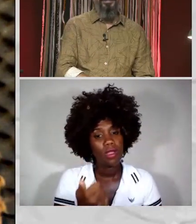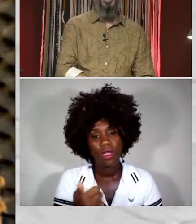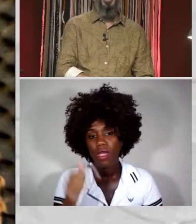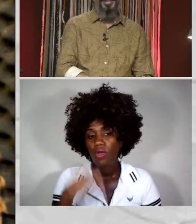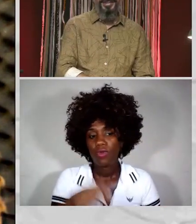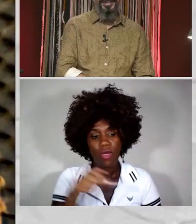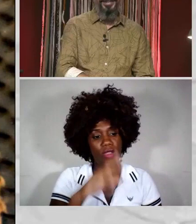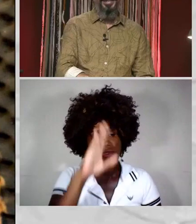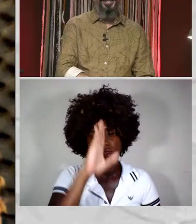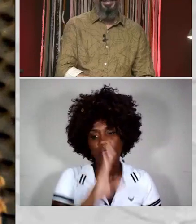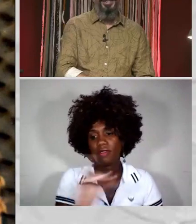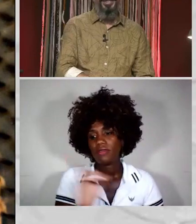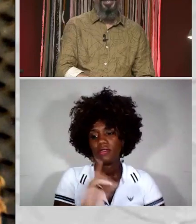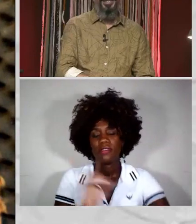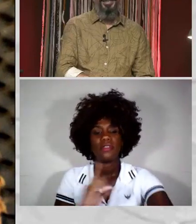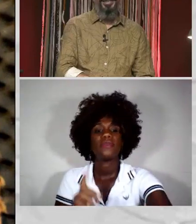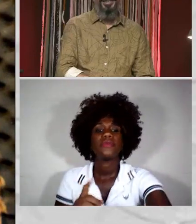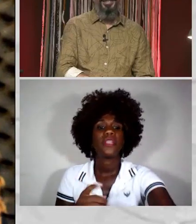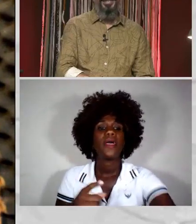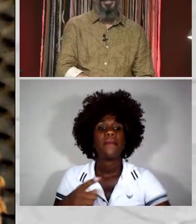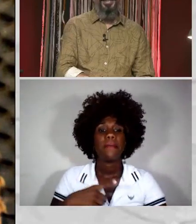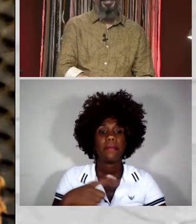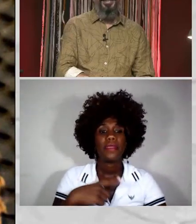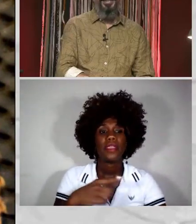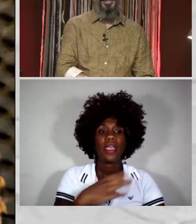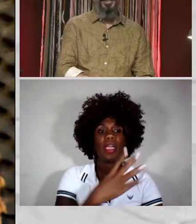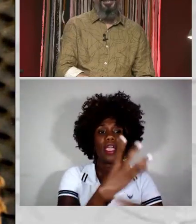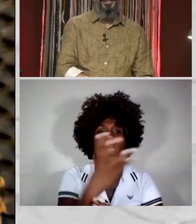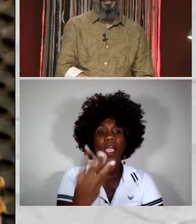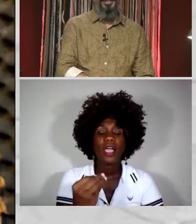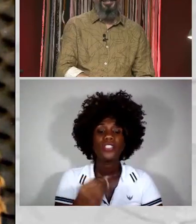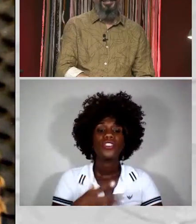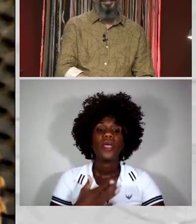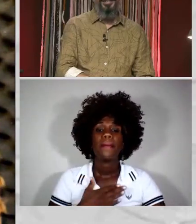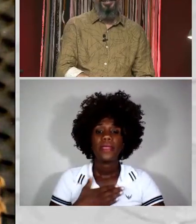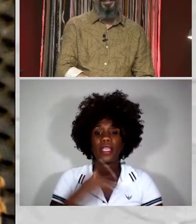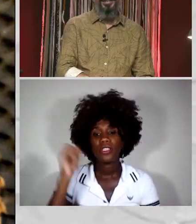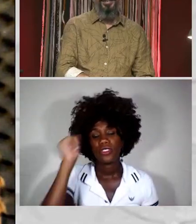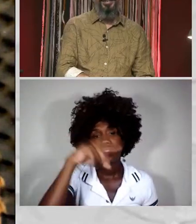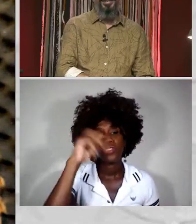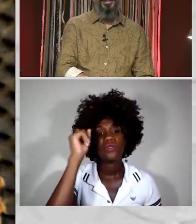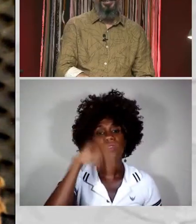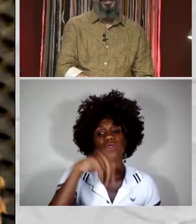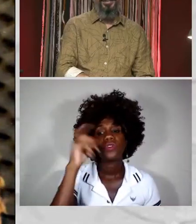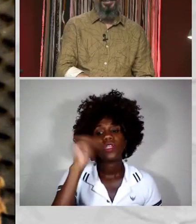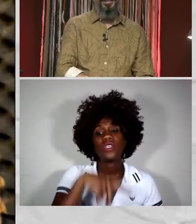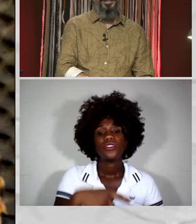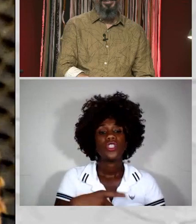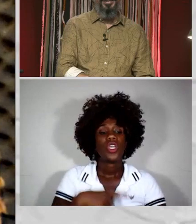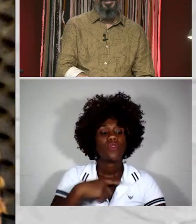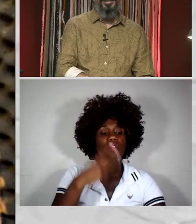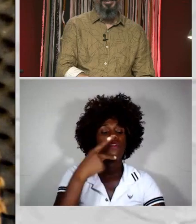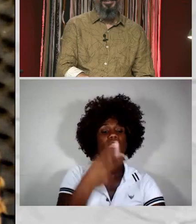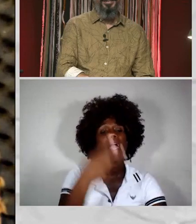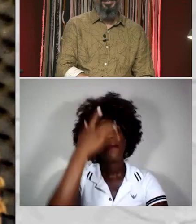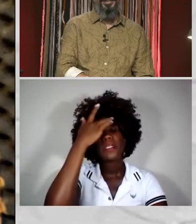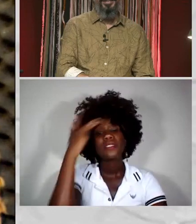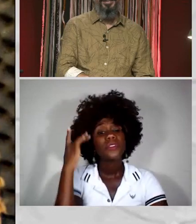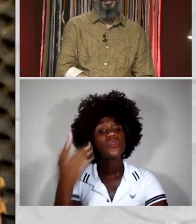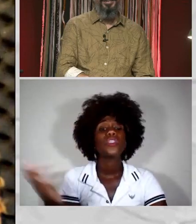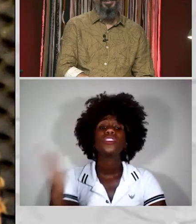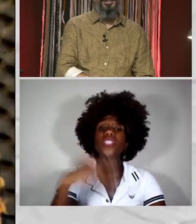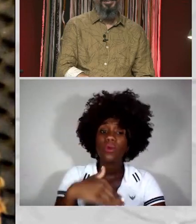graça. Através da minha arte, através da minha dificuldade, eu vou dizer para muitos que estão